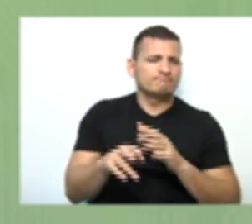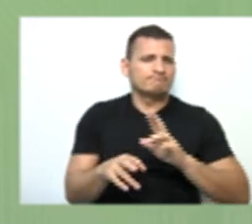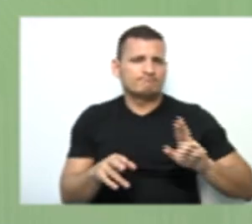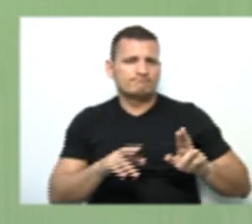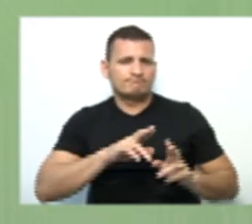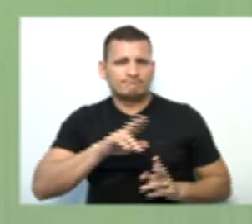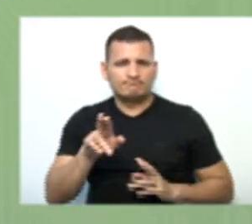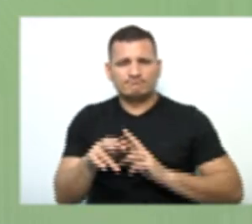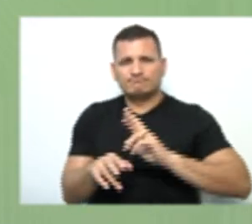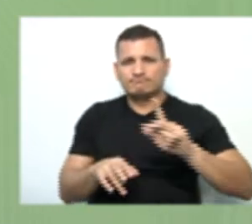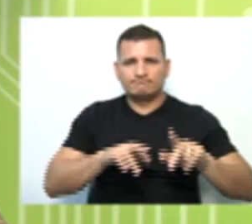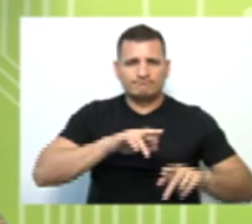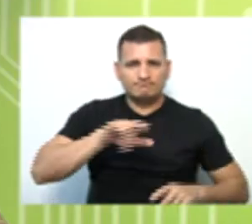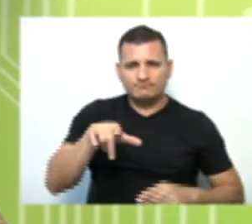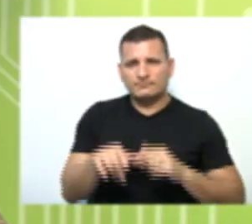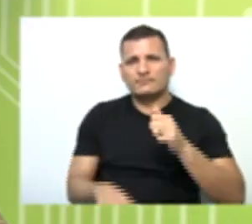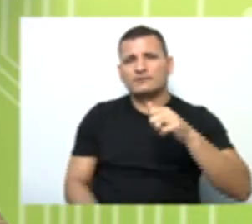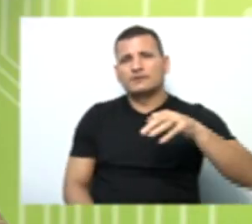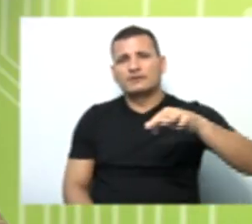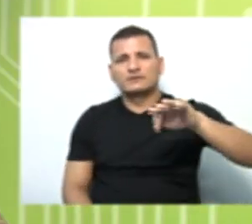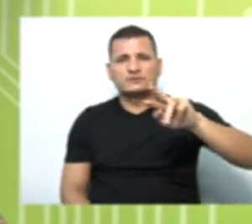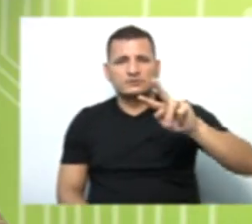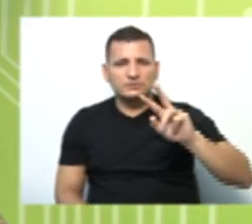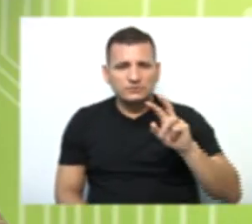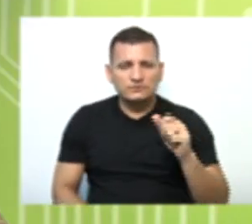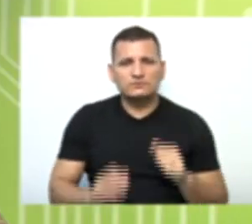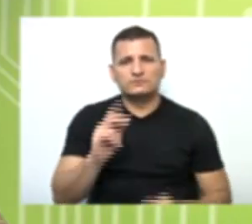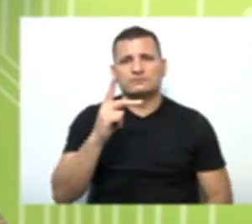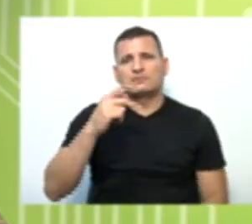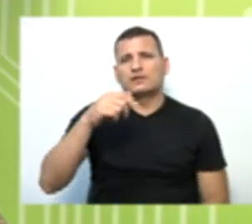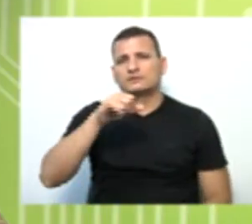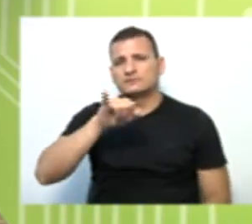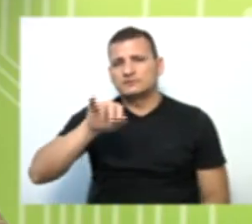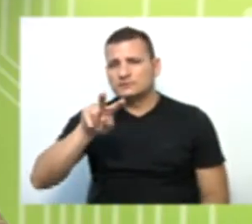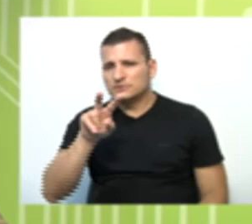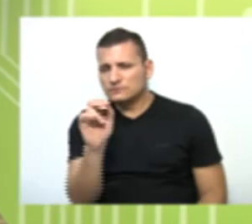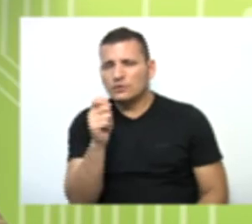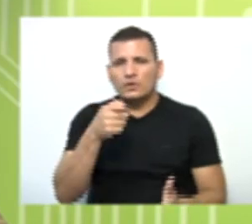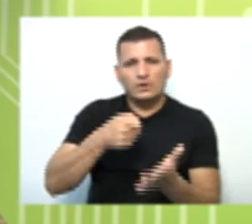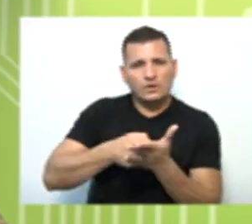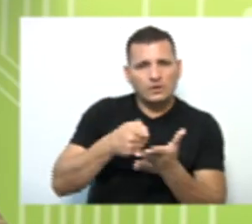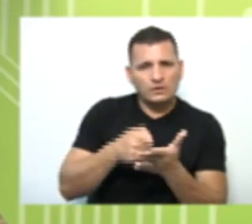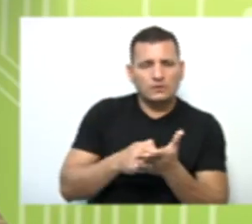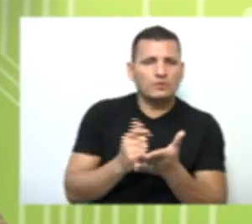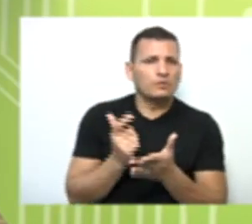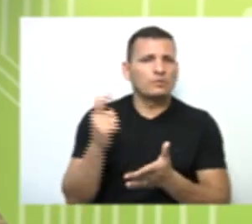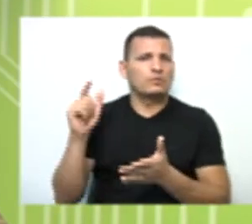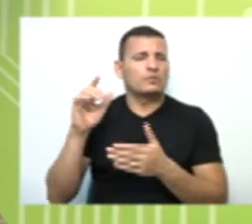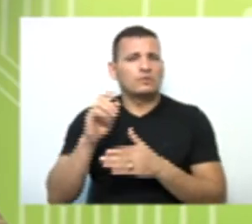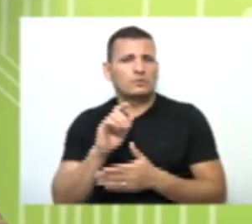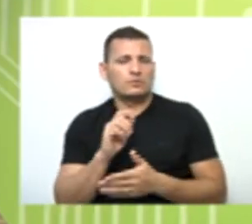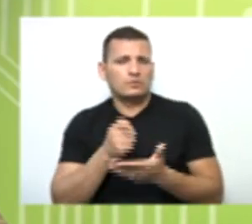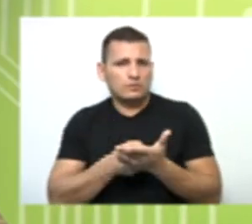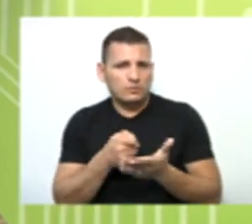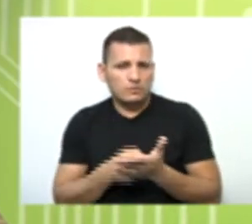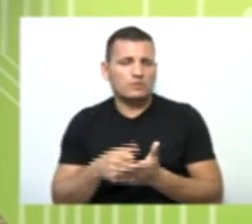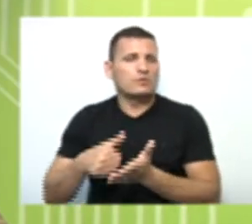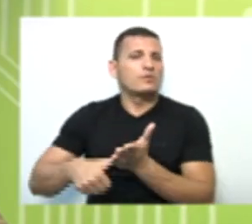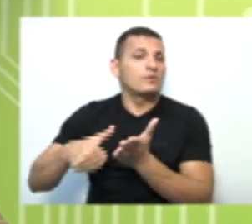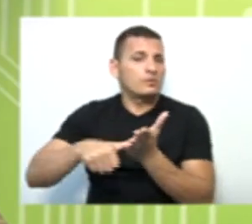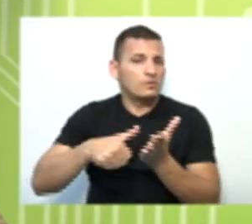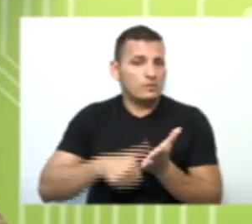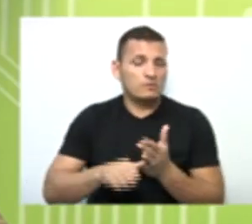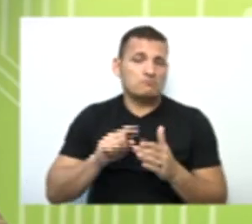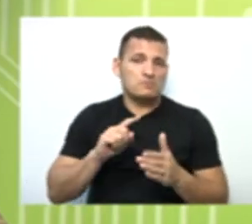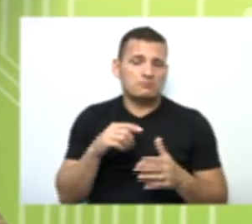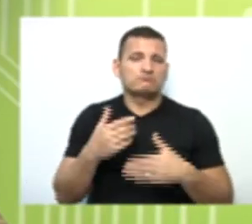diferentes, ativo, passivo, né? Obrigações com terceiros, obrigações com cooperados, mas aos poucos